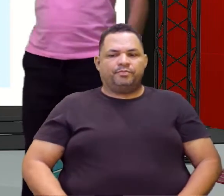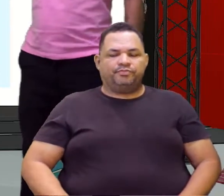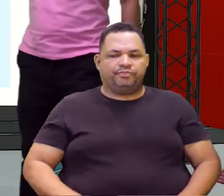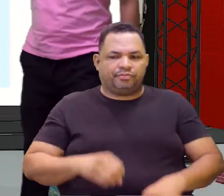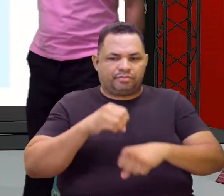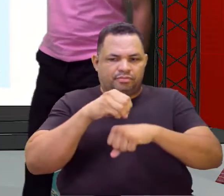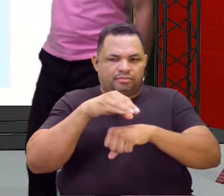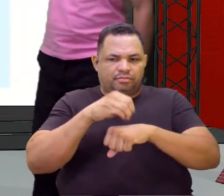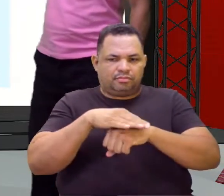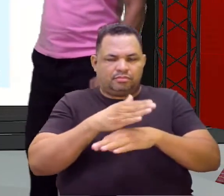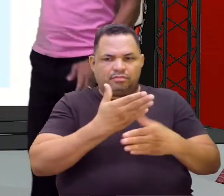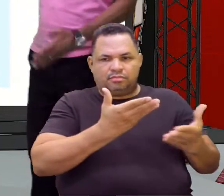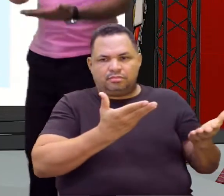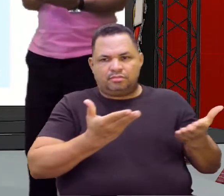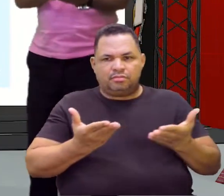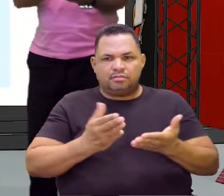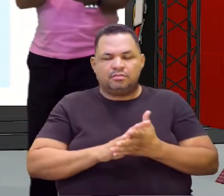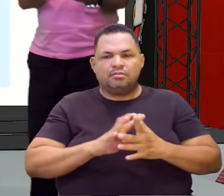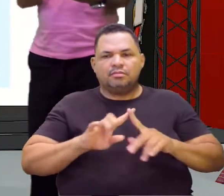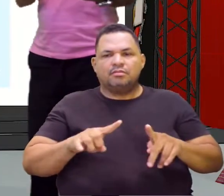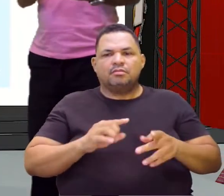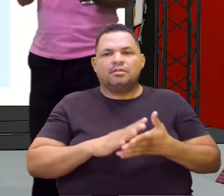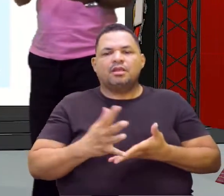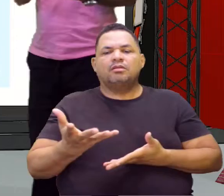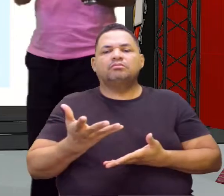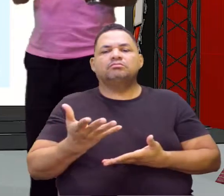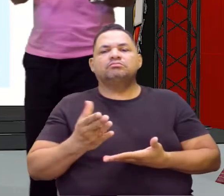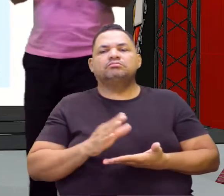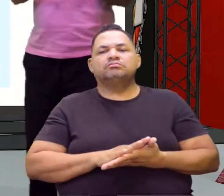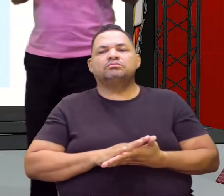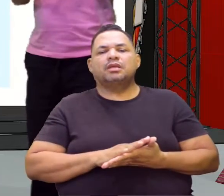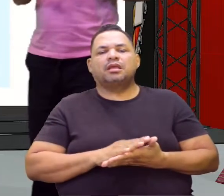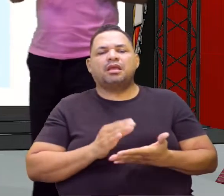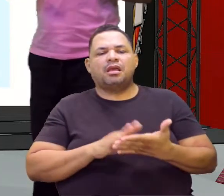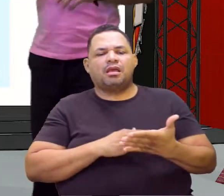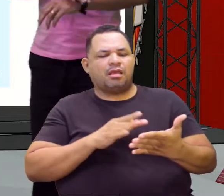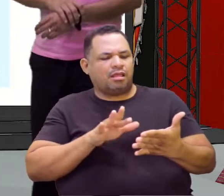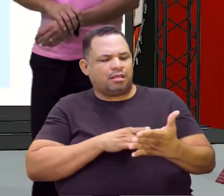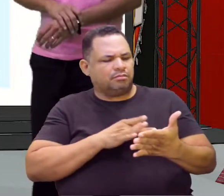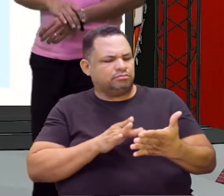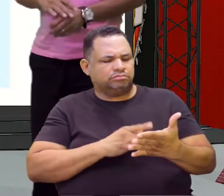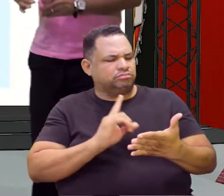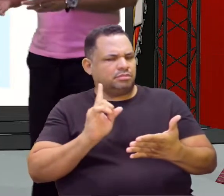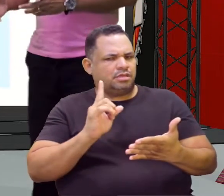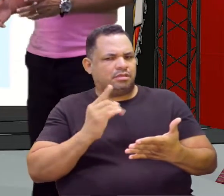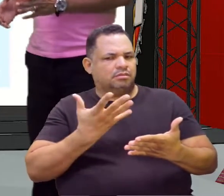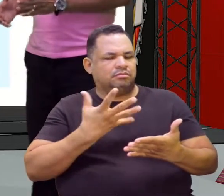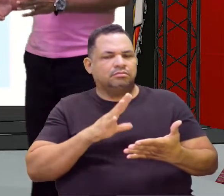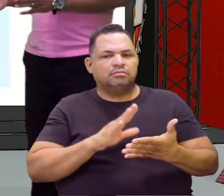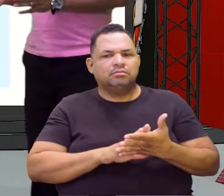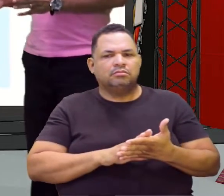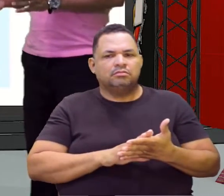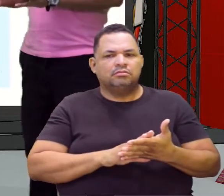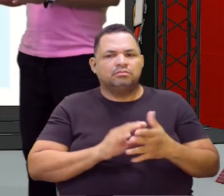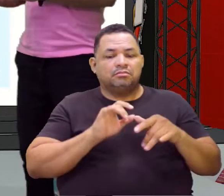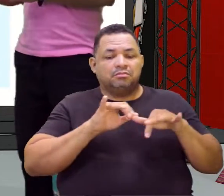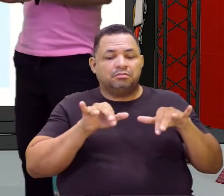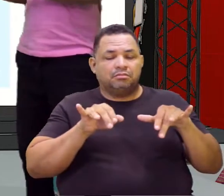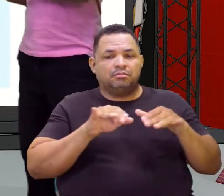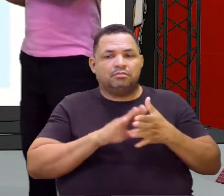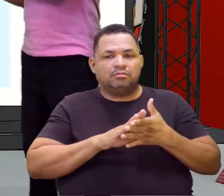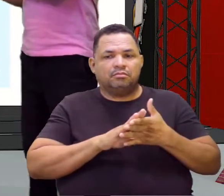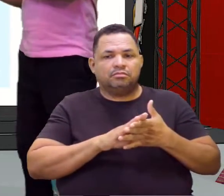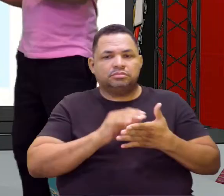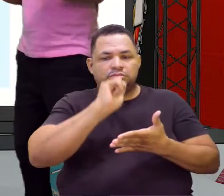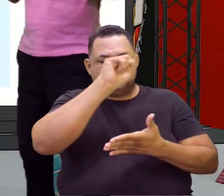né? Você recebeu esse material, mas você não quer ficar com ele ali só no celular, ou só no tablet, ou só no notebook. Então, você faz o